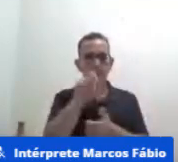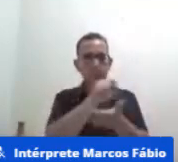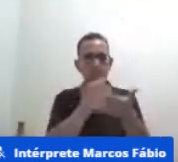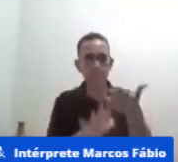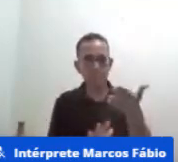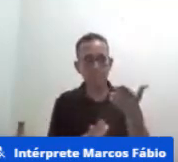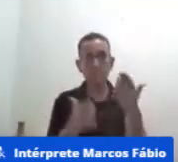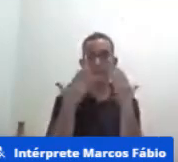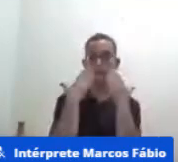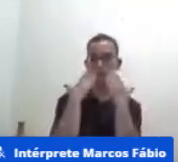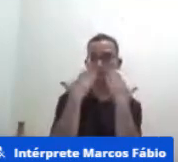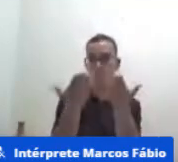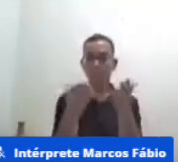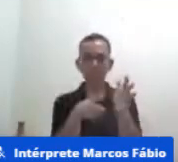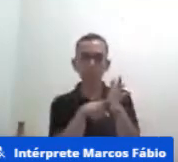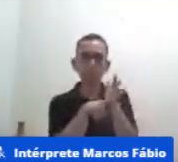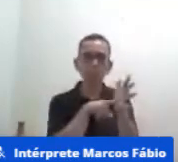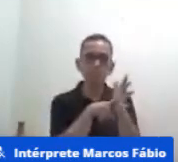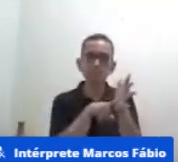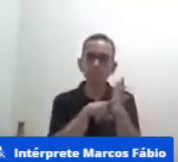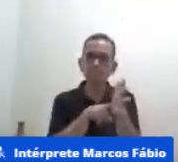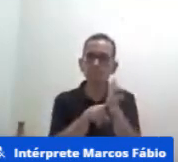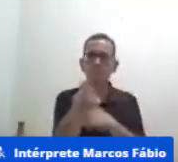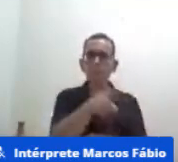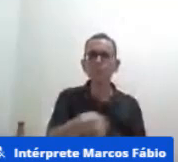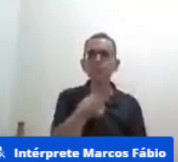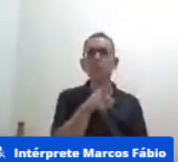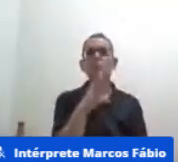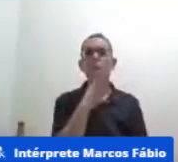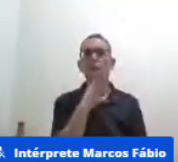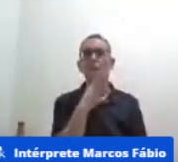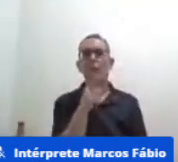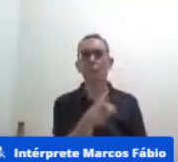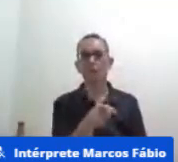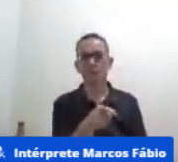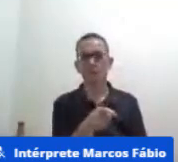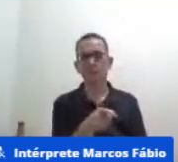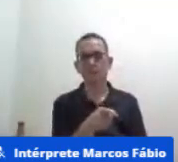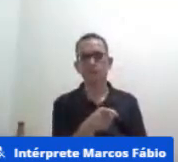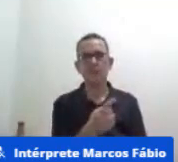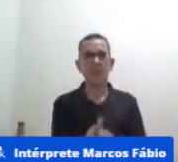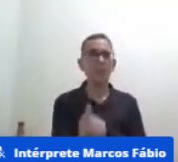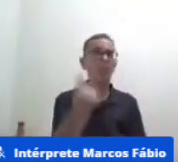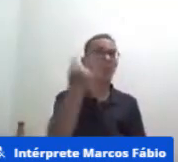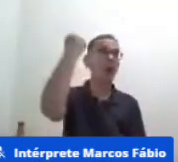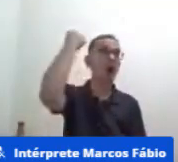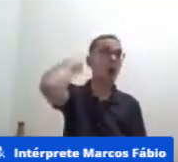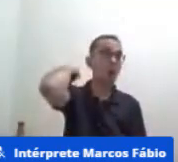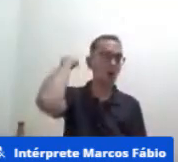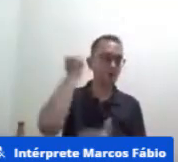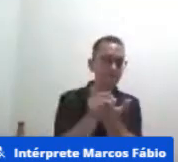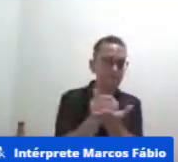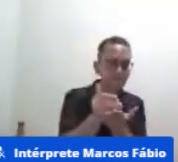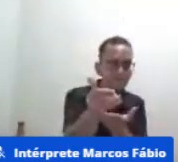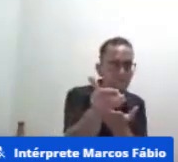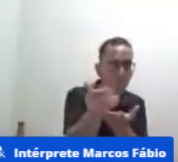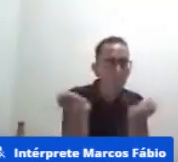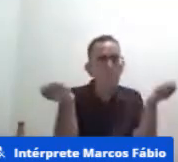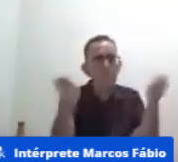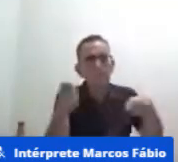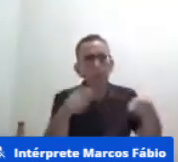está conhecendo já desse aluno, já desde lá do início, porque podem ter a mesma deficiência,